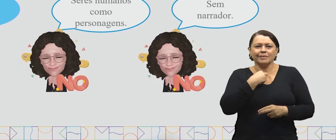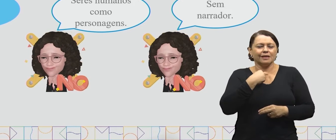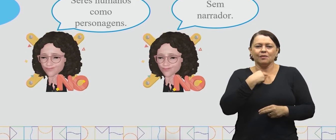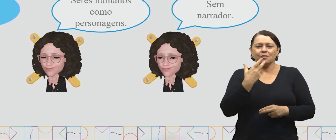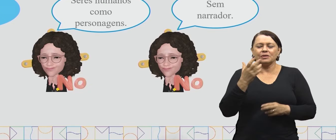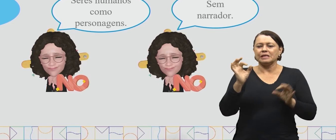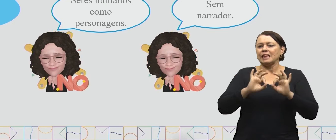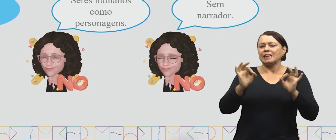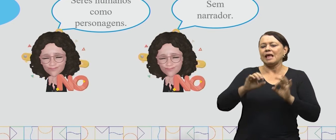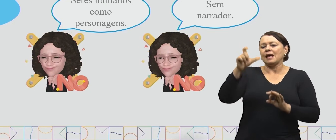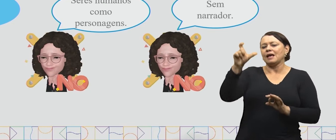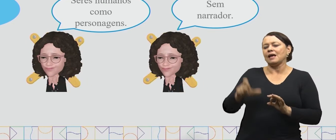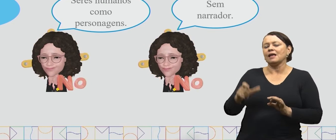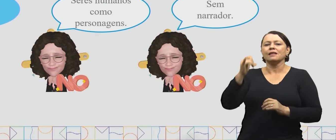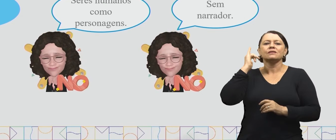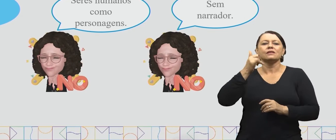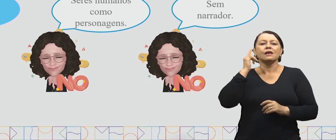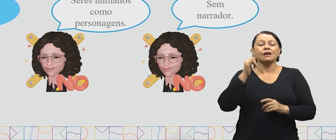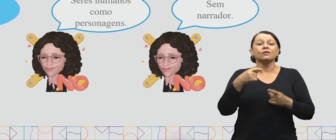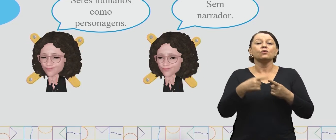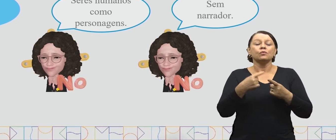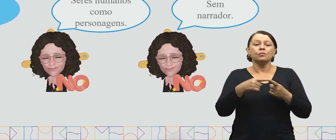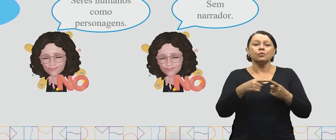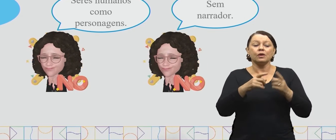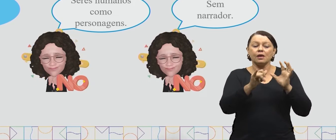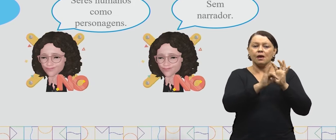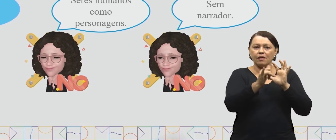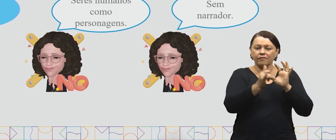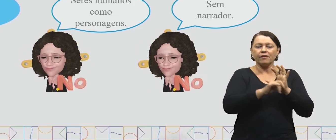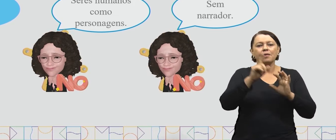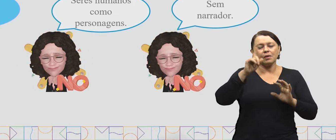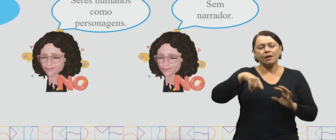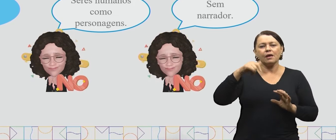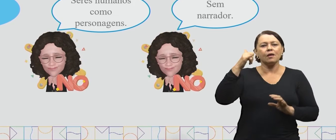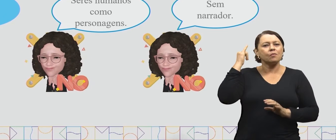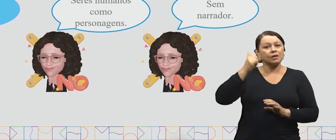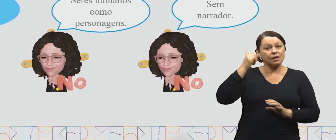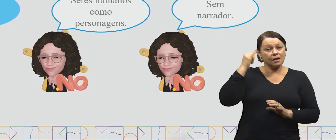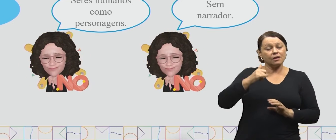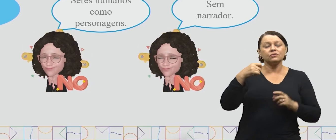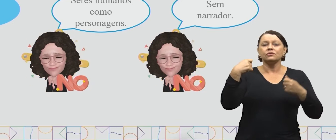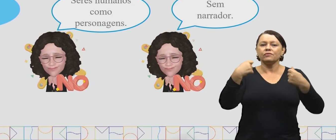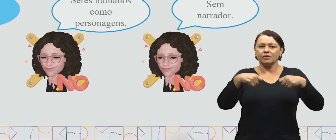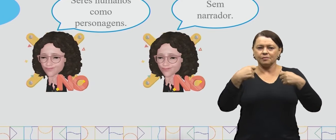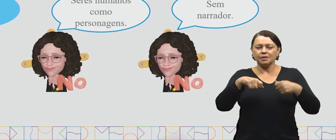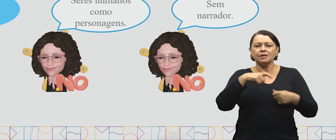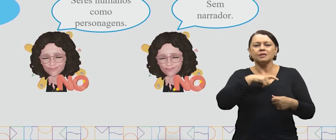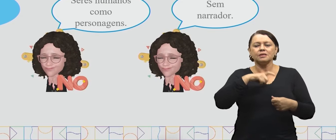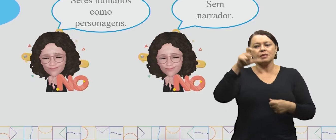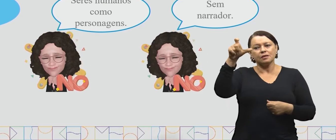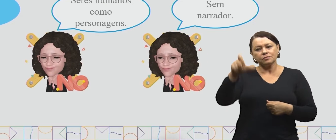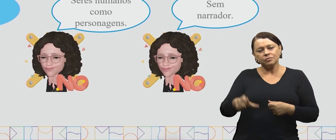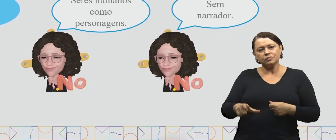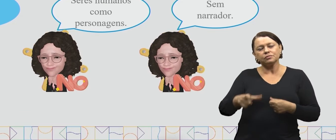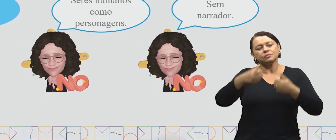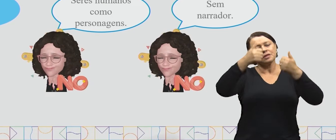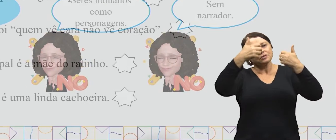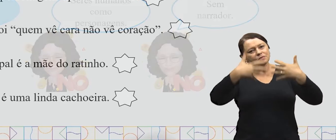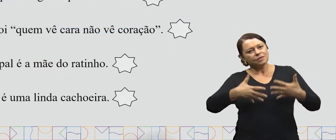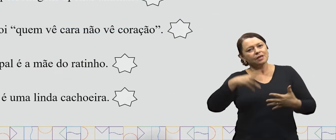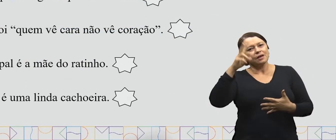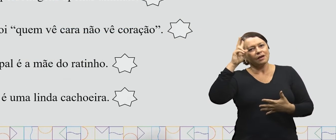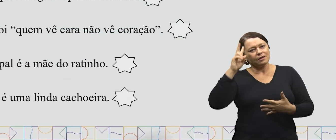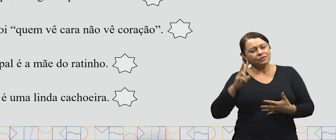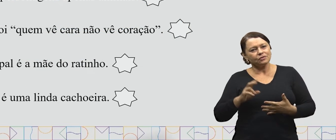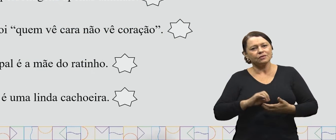sem narrador, porque, como vimos, a fábula é uma narrativa e toda narrativa precisa ter narração.